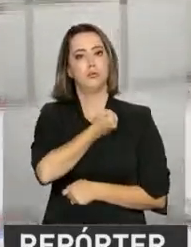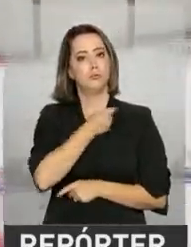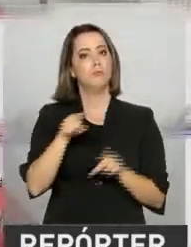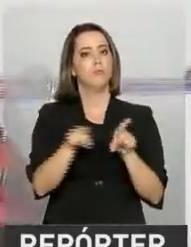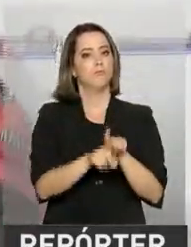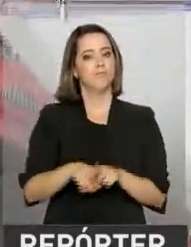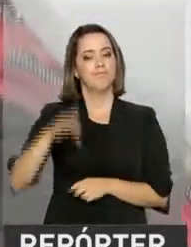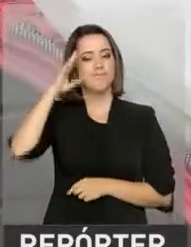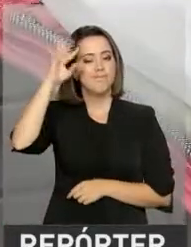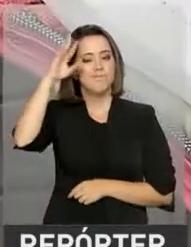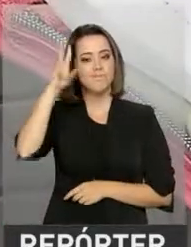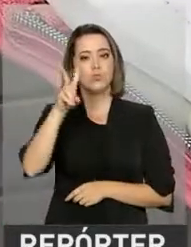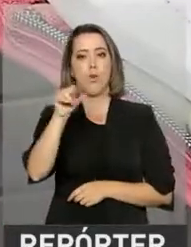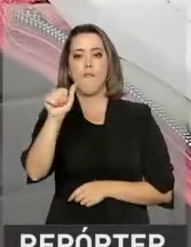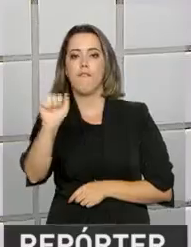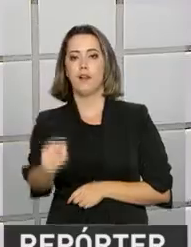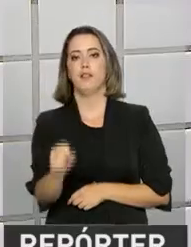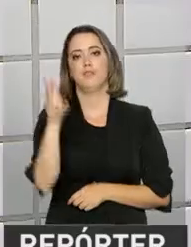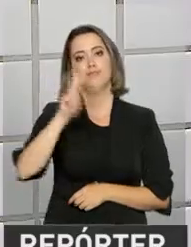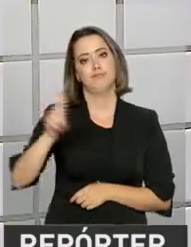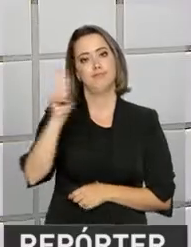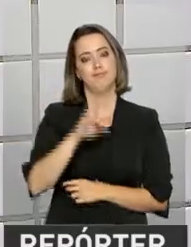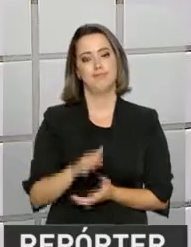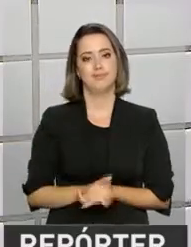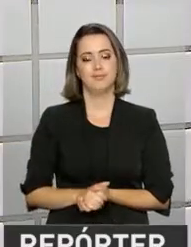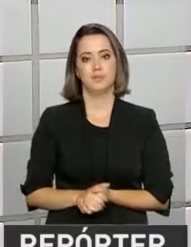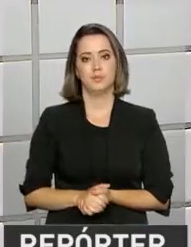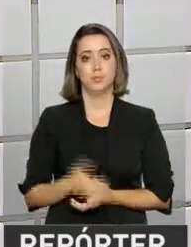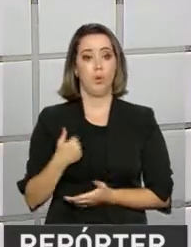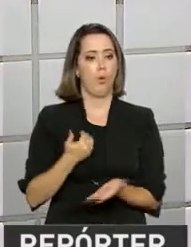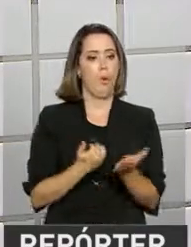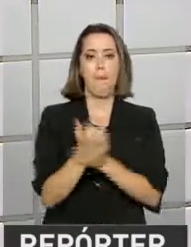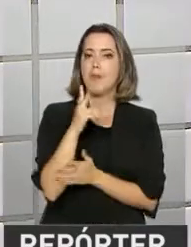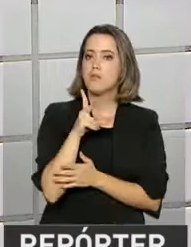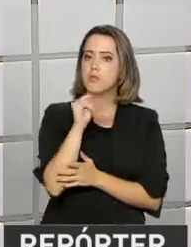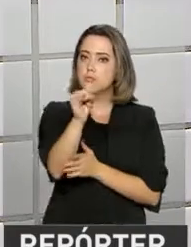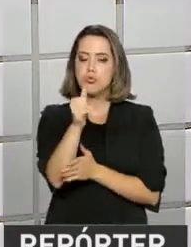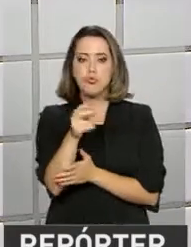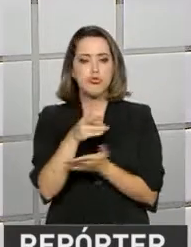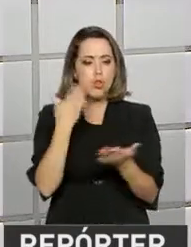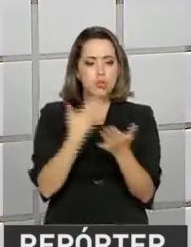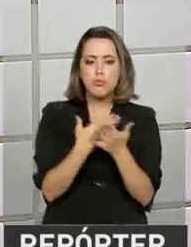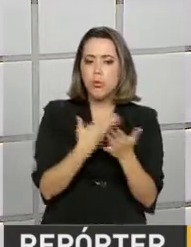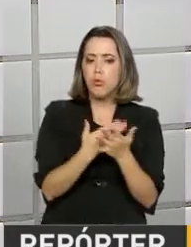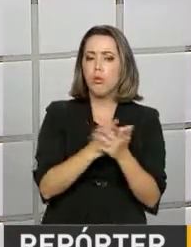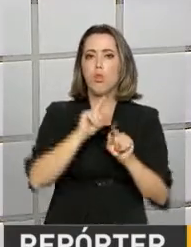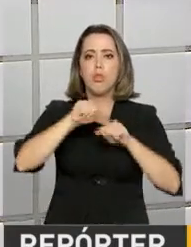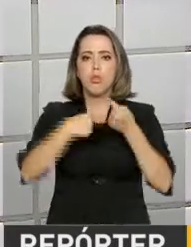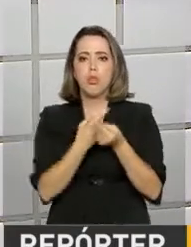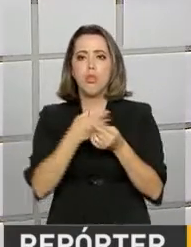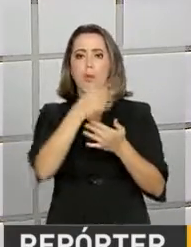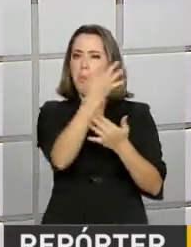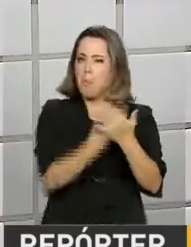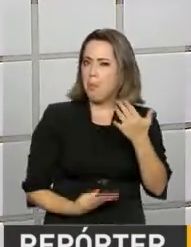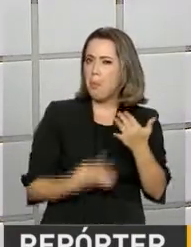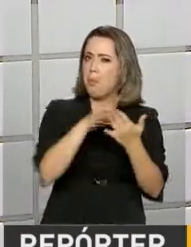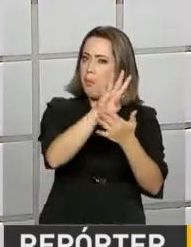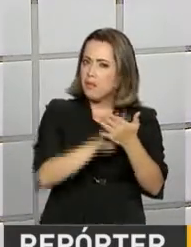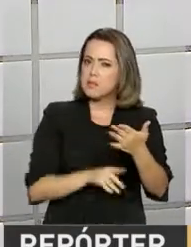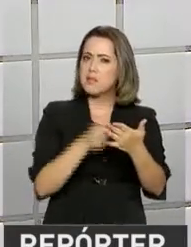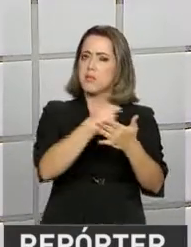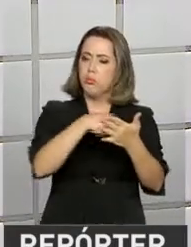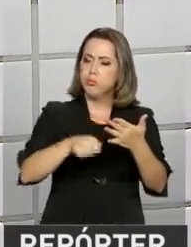sonhada vaga na universidade o começo da matéria do dia o game no hipóteses de revisão da matéria que eu